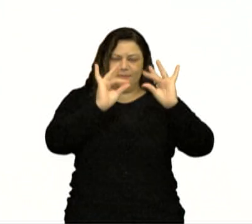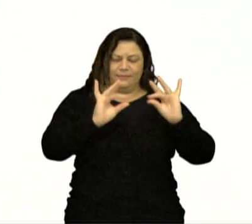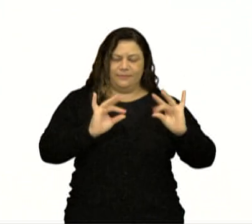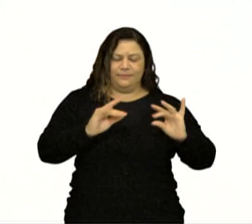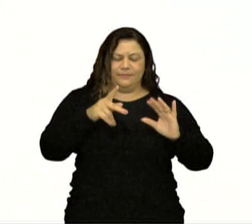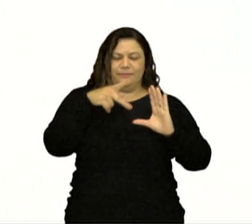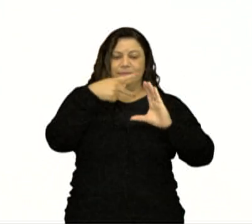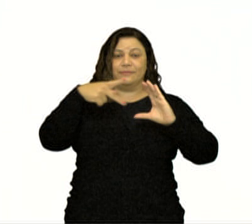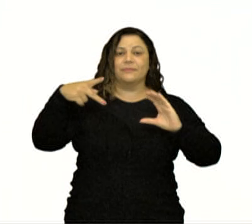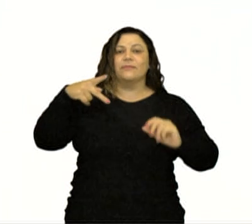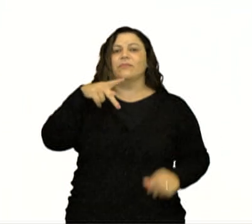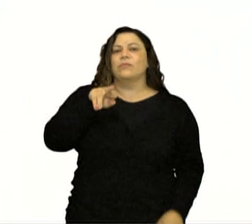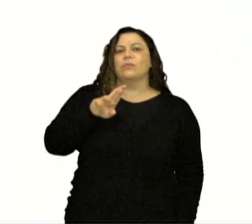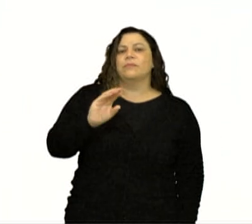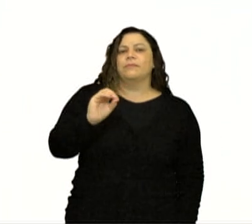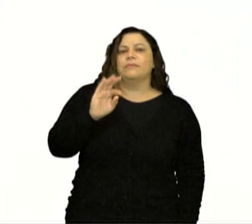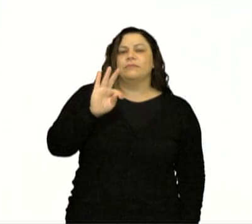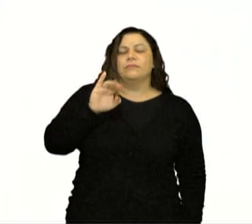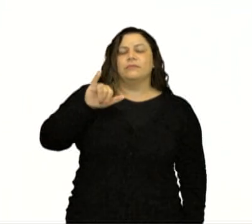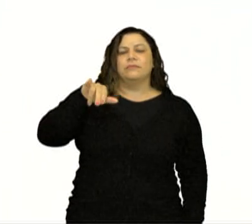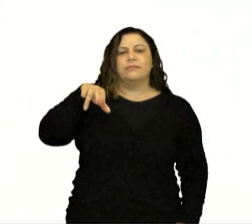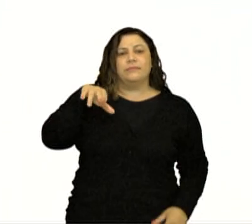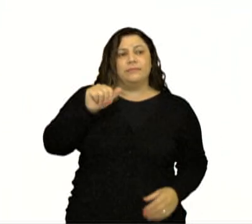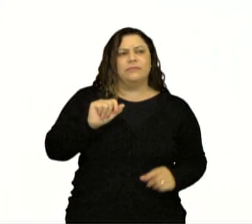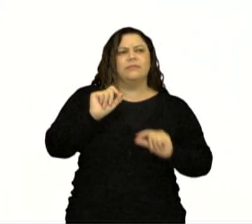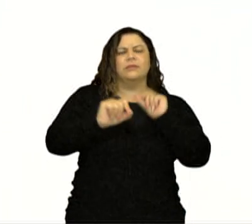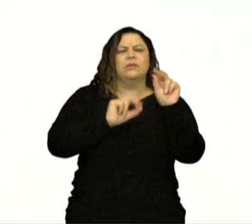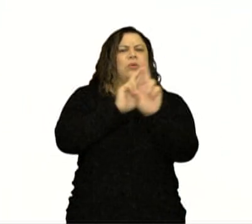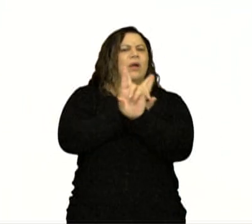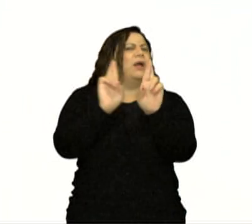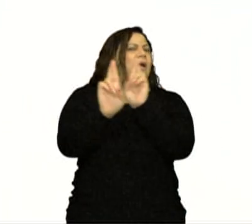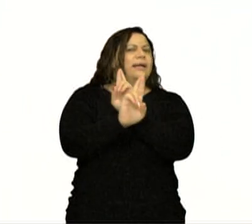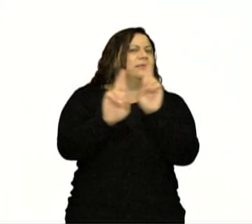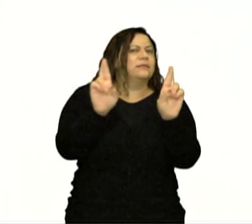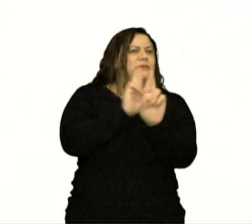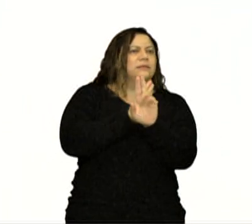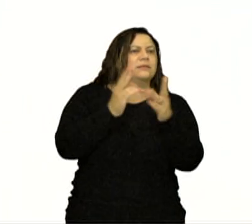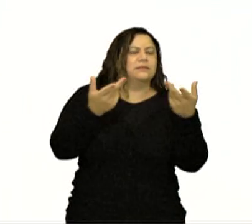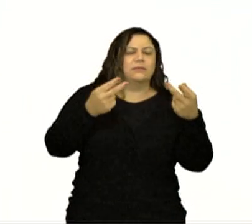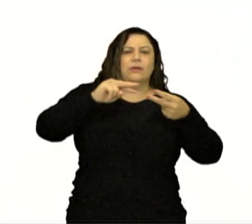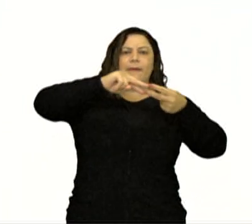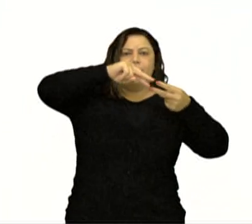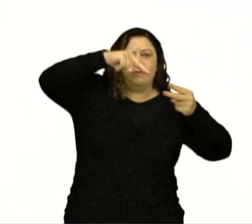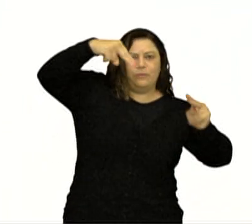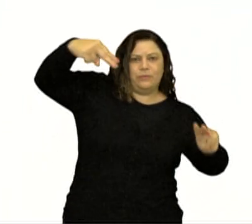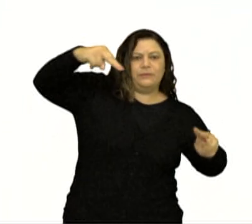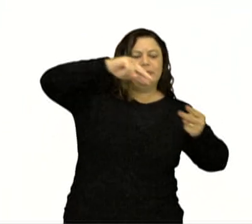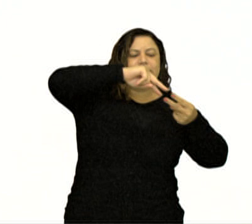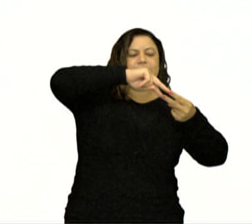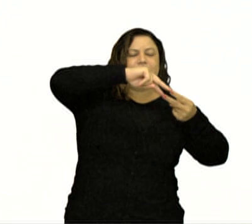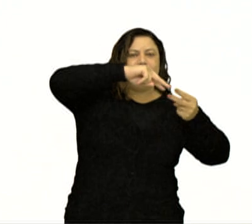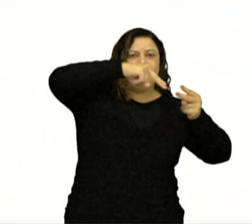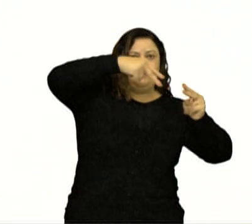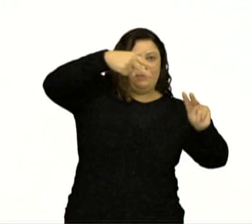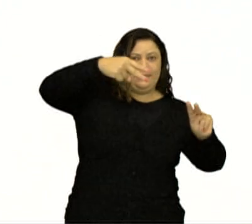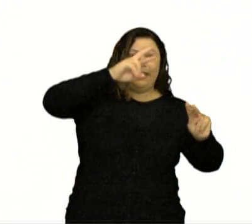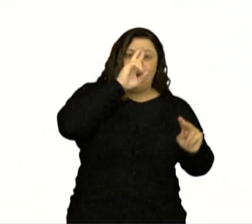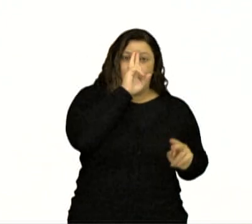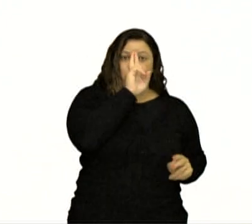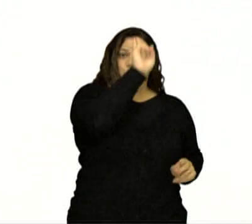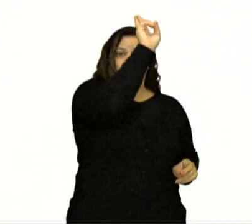Qual relação a essa? Justifique sua resposta. Então pensa aqui, ó, gente. O DNA, o grande aqui, o chefe,